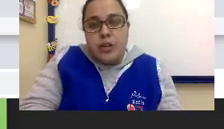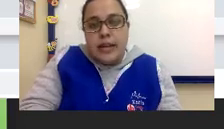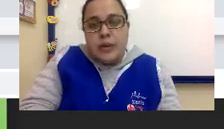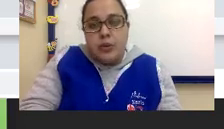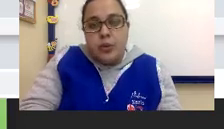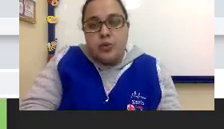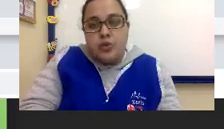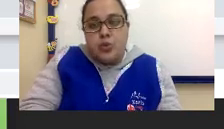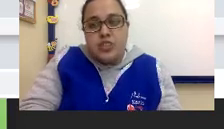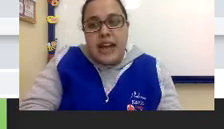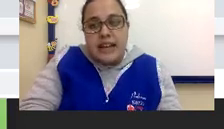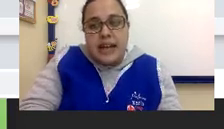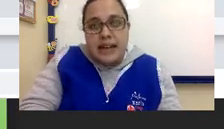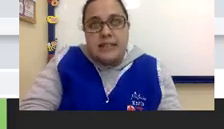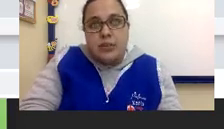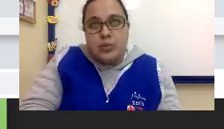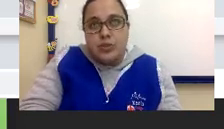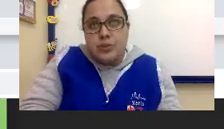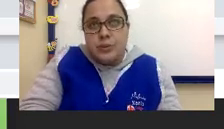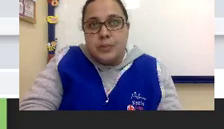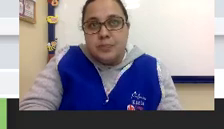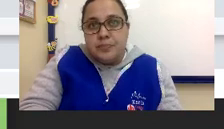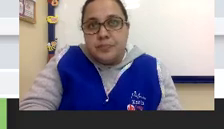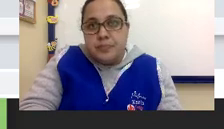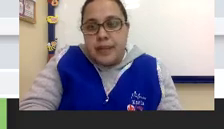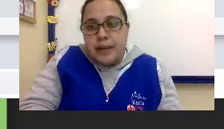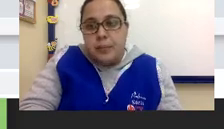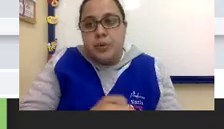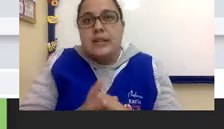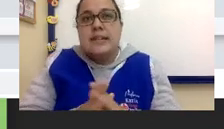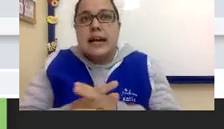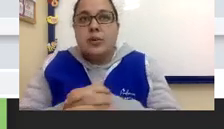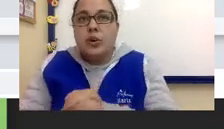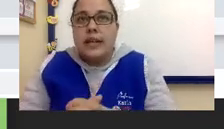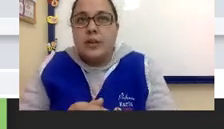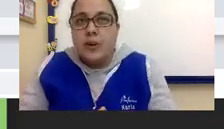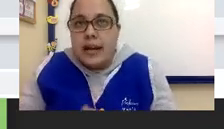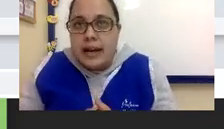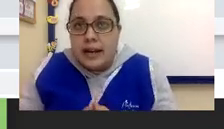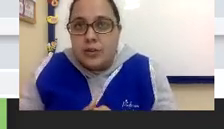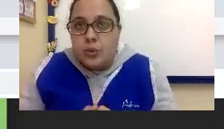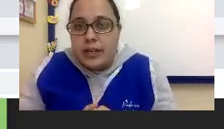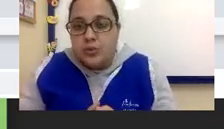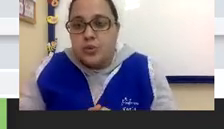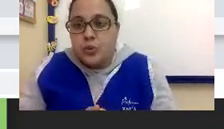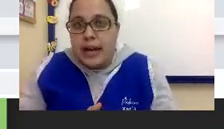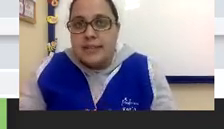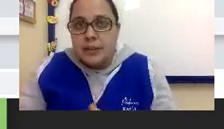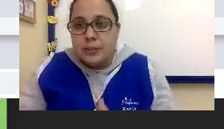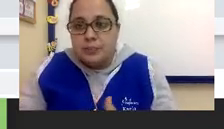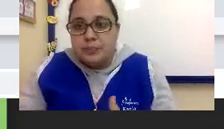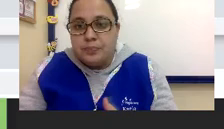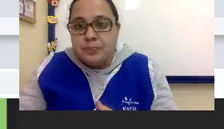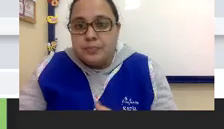que o duodeno atua nos sucos gástricos? Né? Por que será que o duodeno atua aí no suco